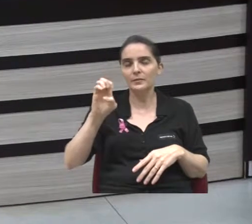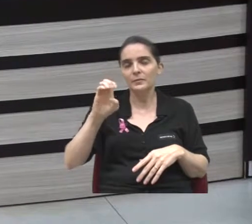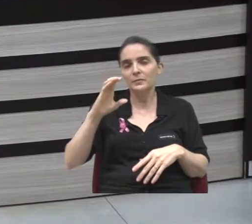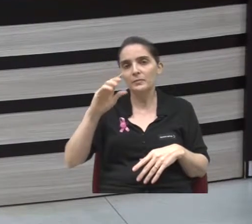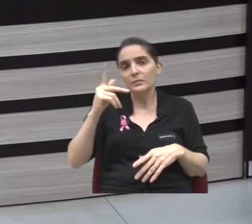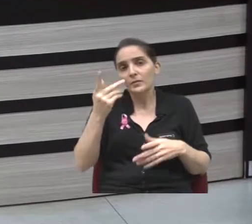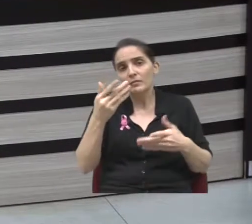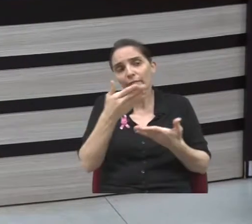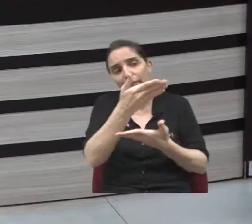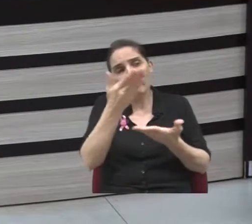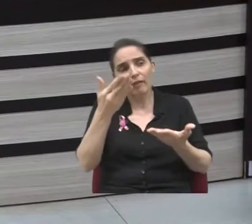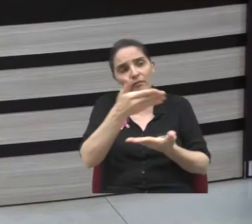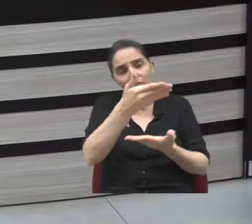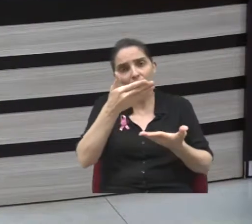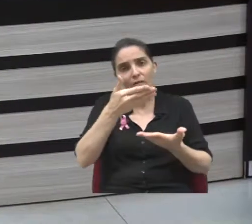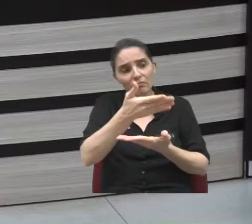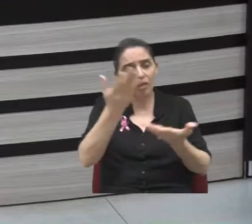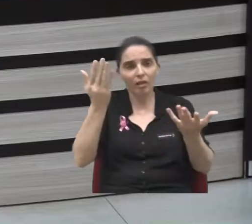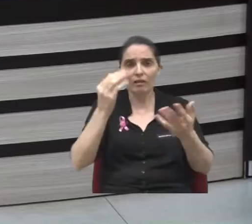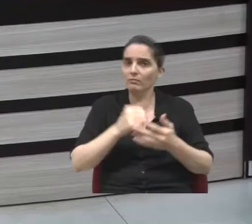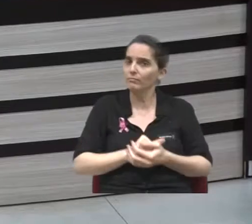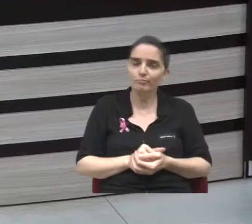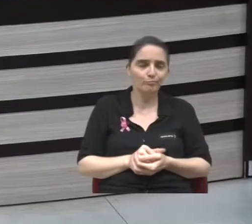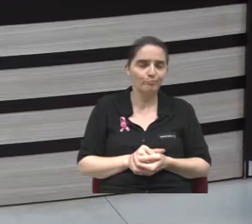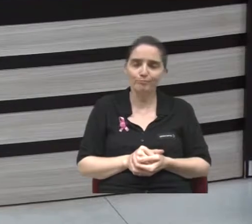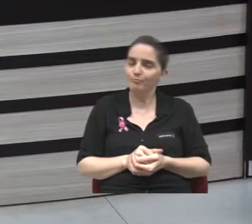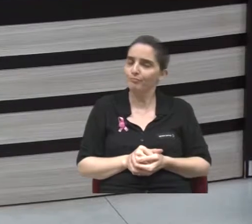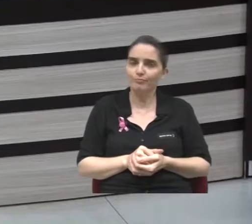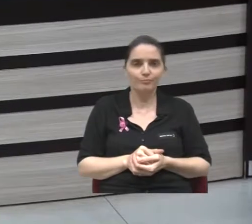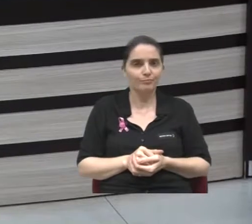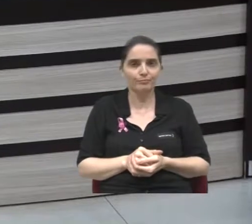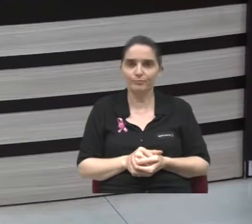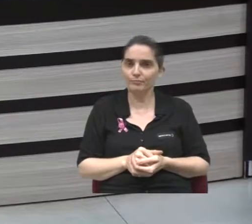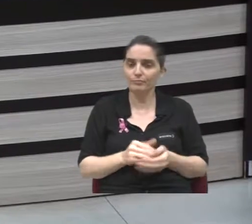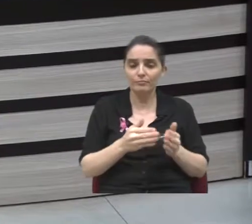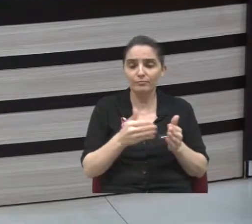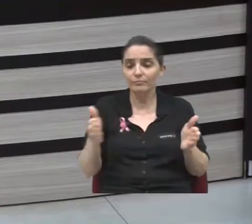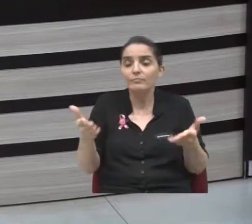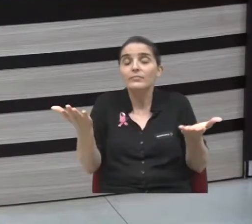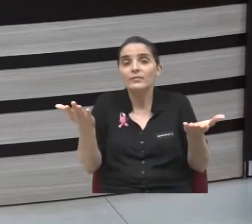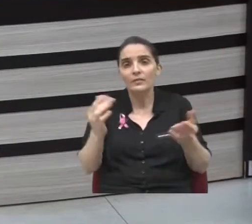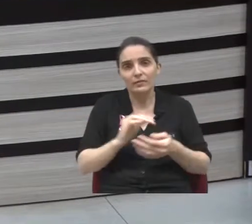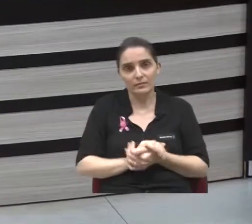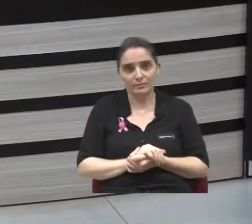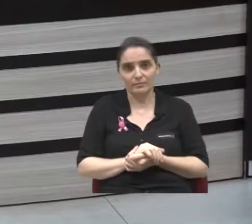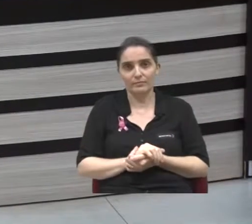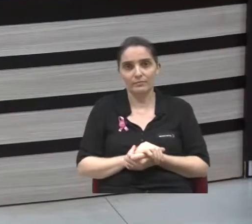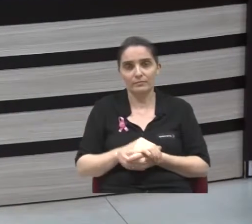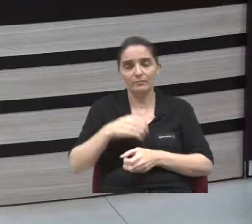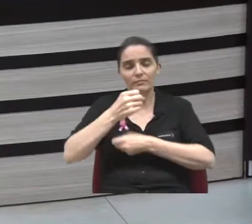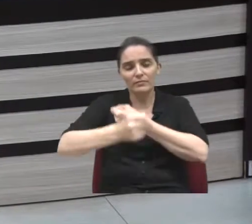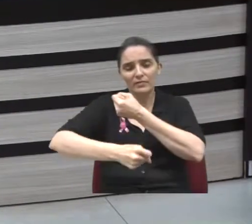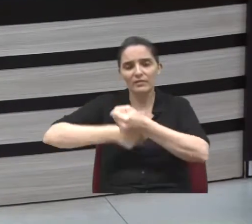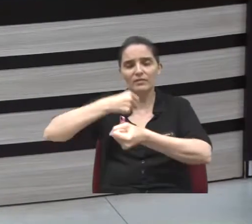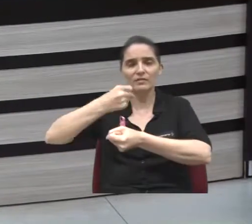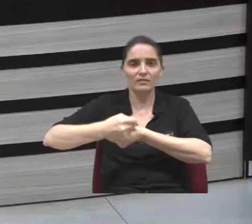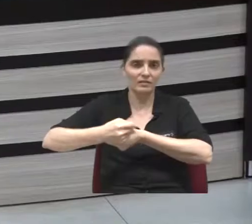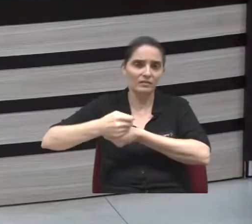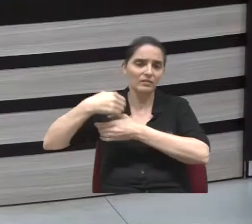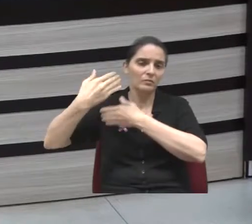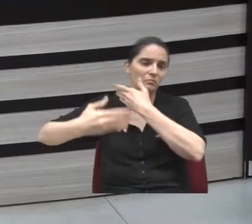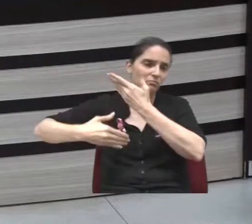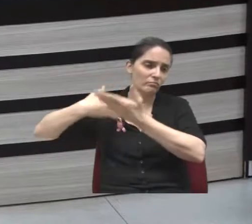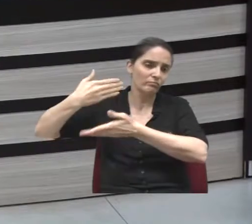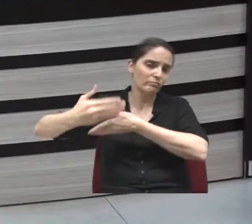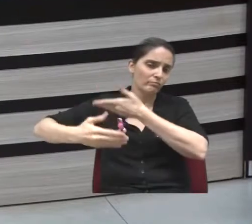mesmo, deveria ter sido feito desde esse tempo. Então, todos esses anos, eu não sei, nós podemos abrir essa caixa preta